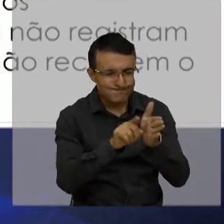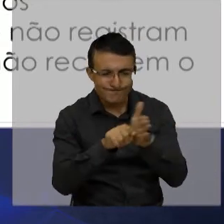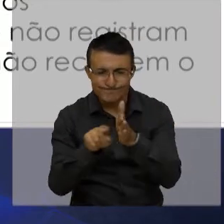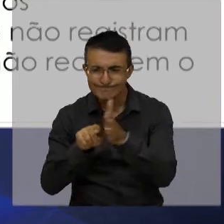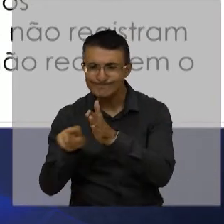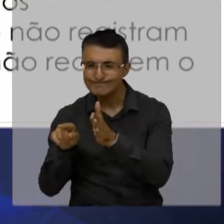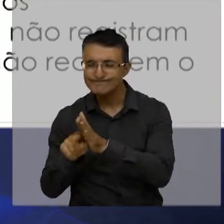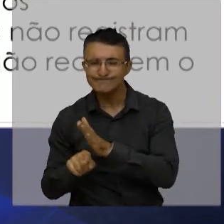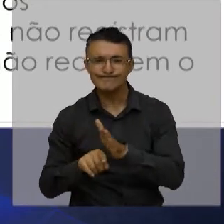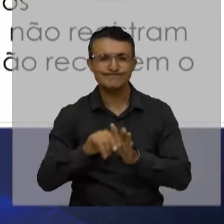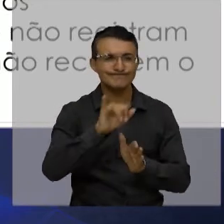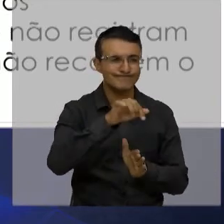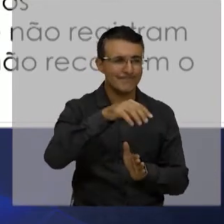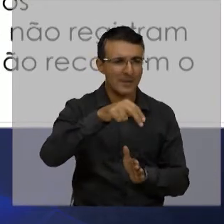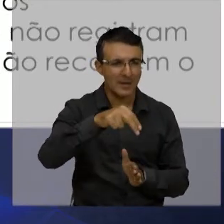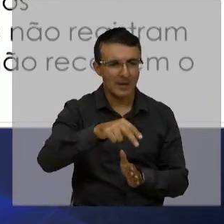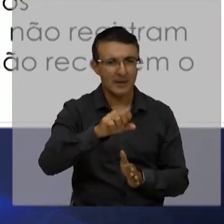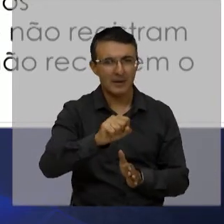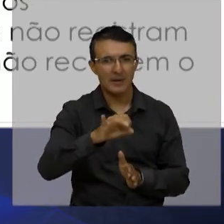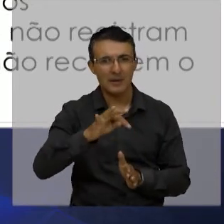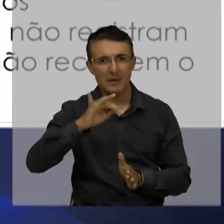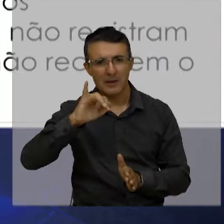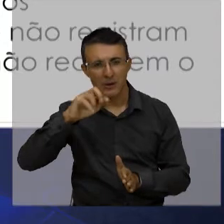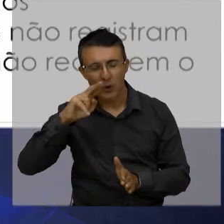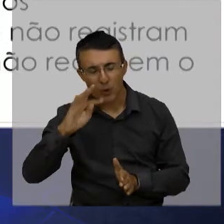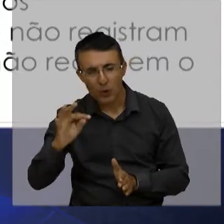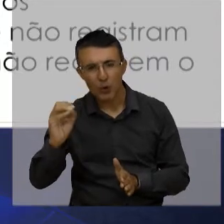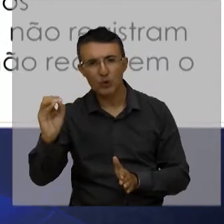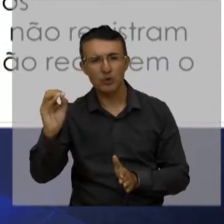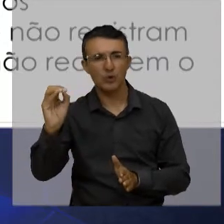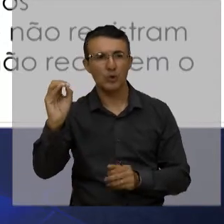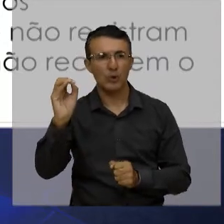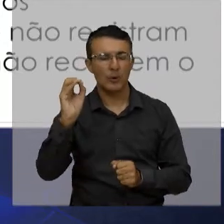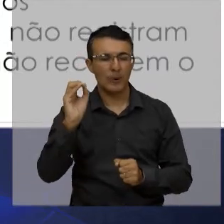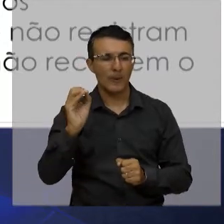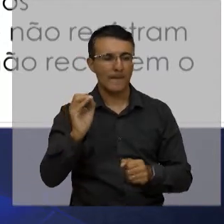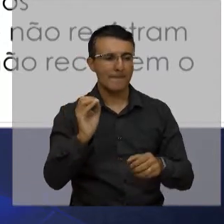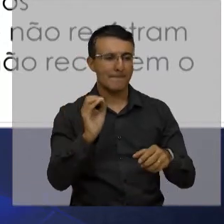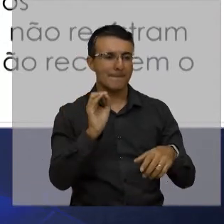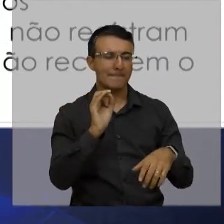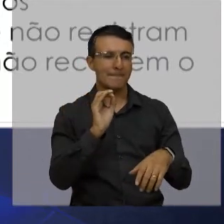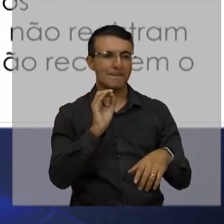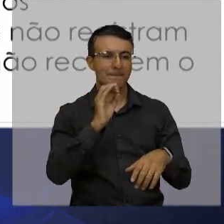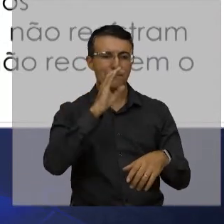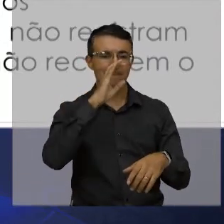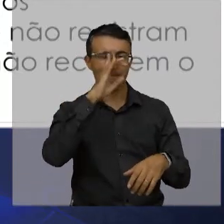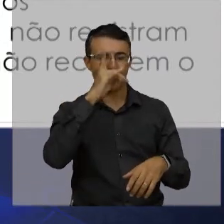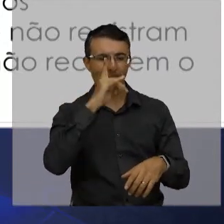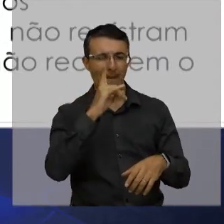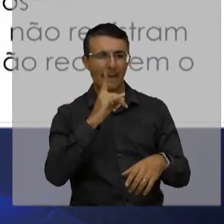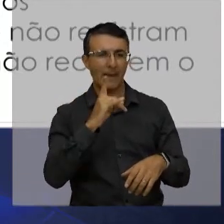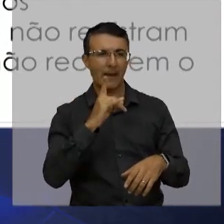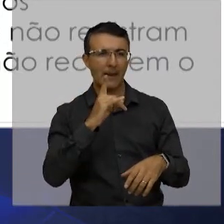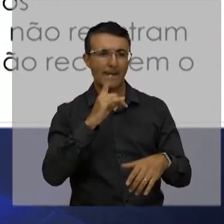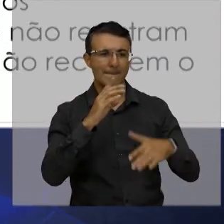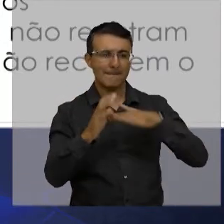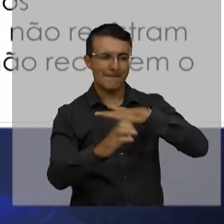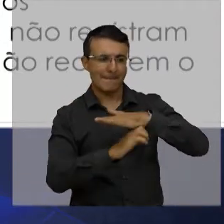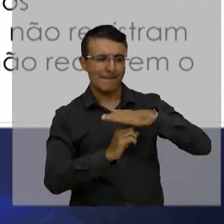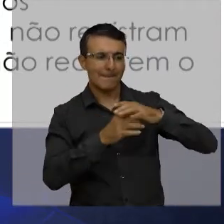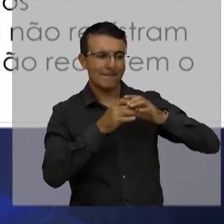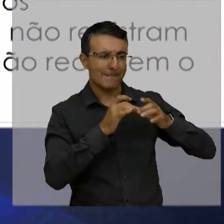Locomotiva, 39% dos patrões dispensaram as diaristas durante a quarentena,